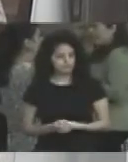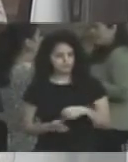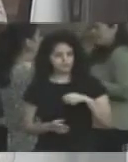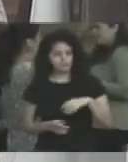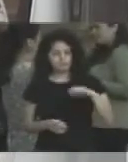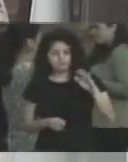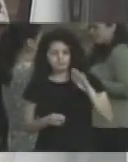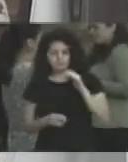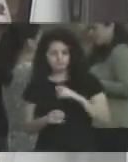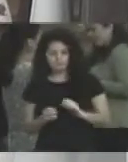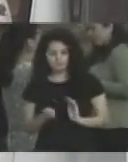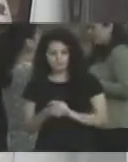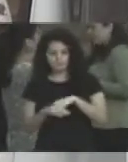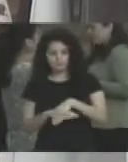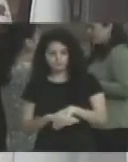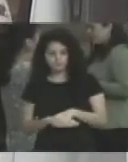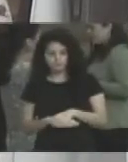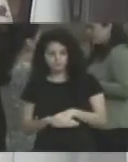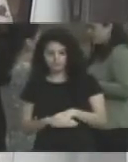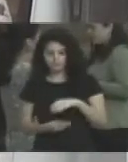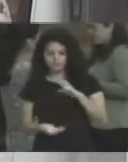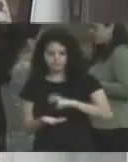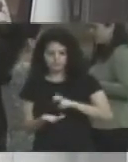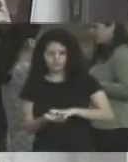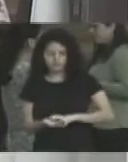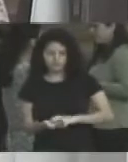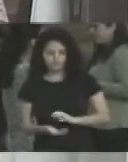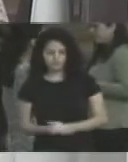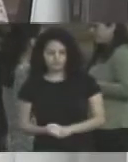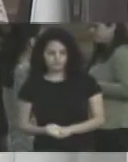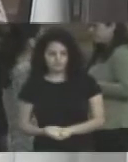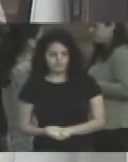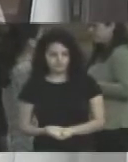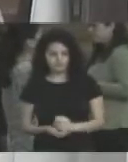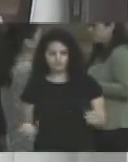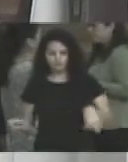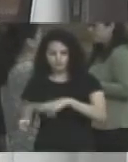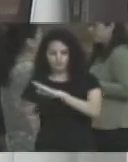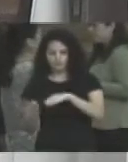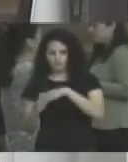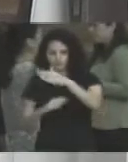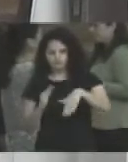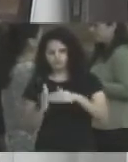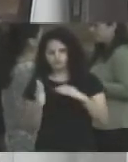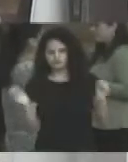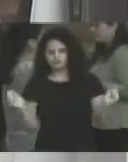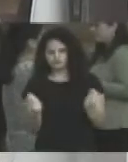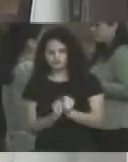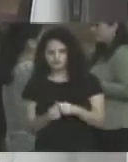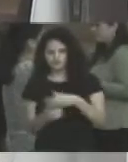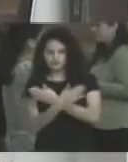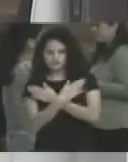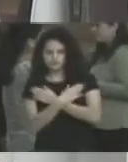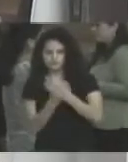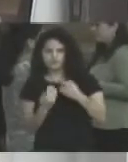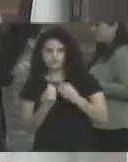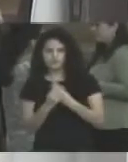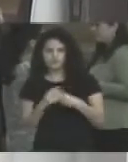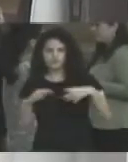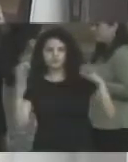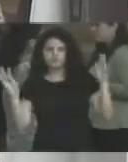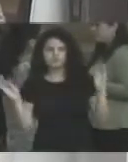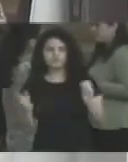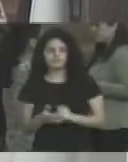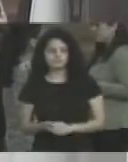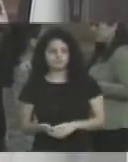manhã, eu acho que o ponto máximo deve ser 10h30, 11 horas, que estejamos todos lá para dar um grande abraço a Brasfels, porque eu tenho certeza que